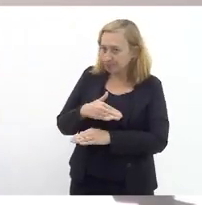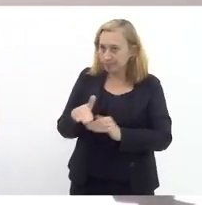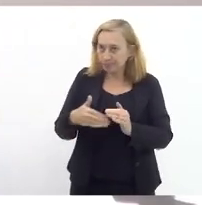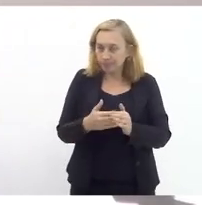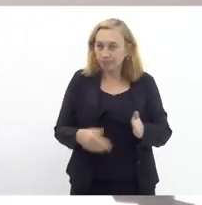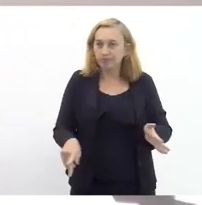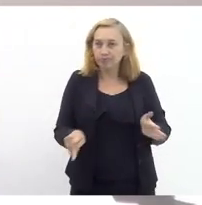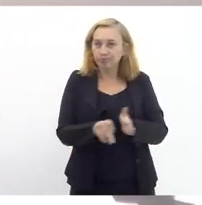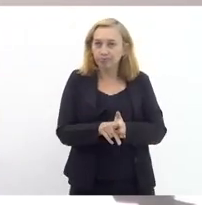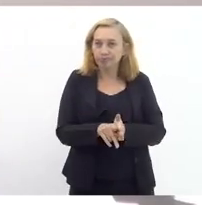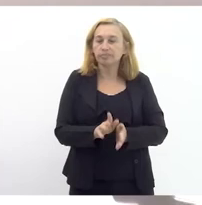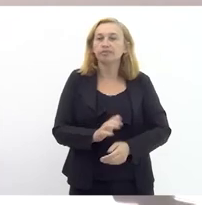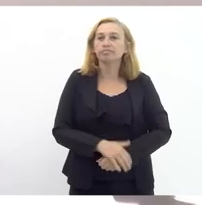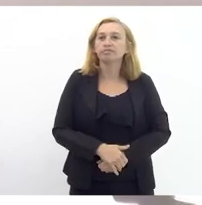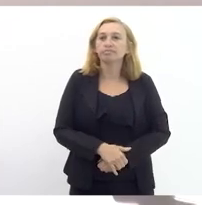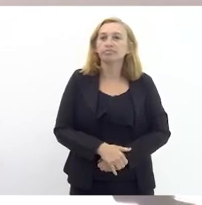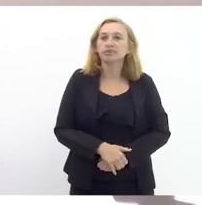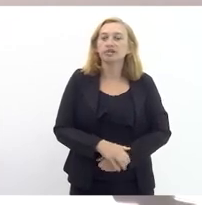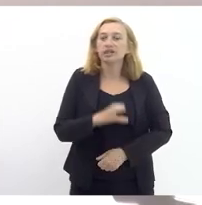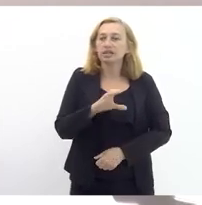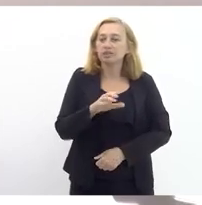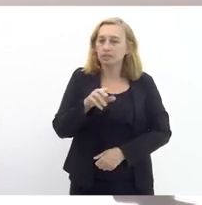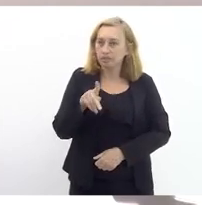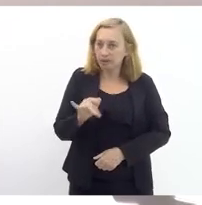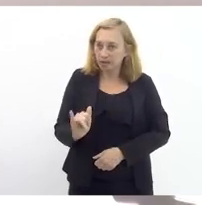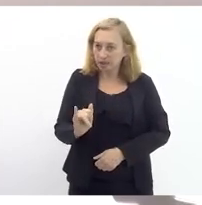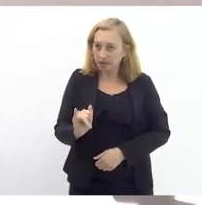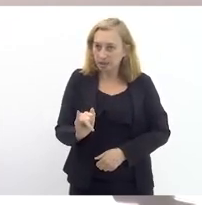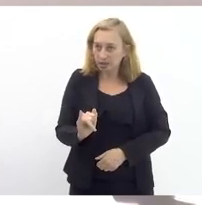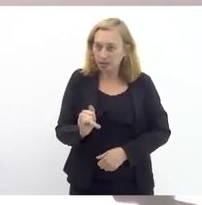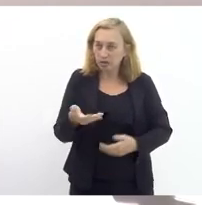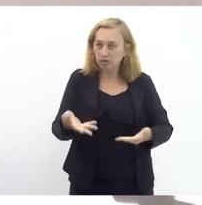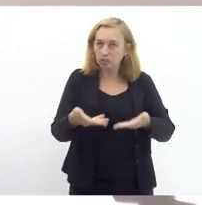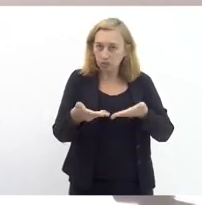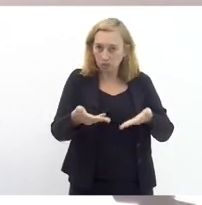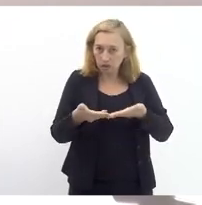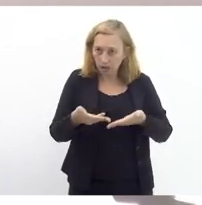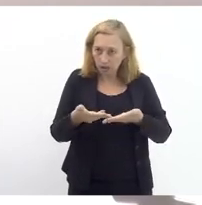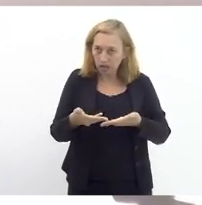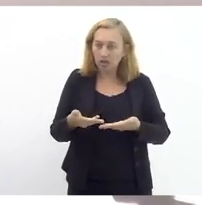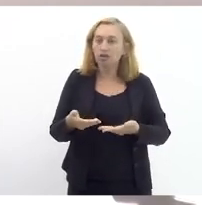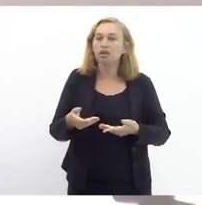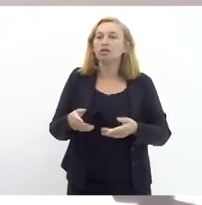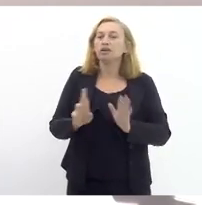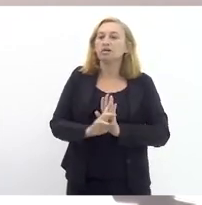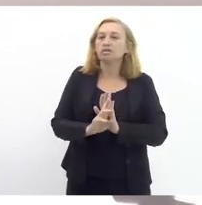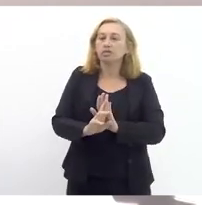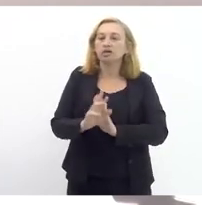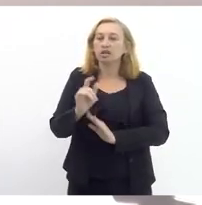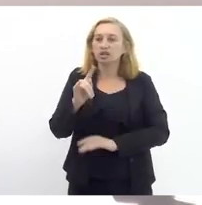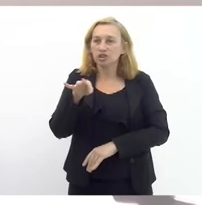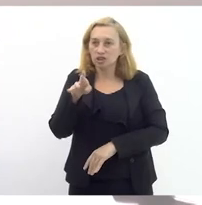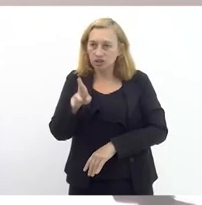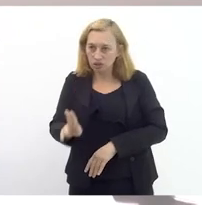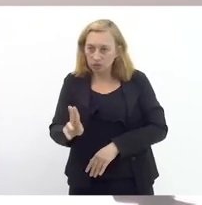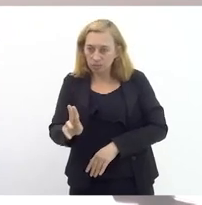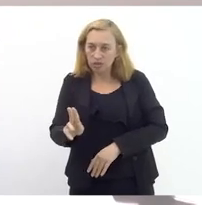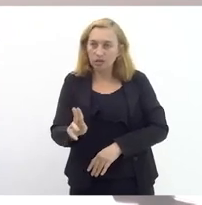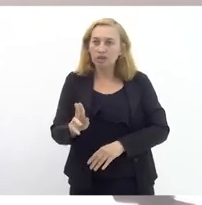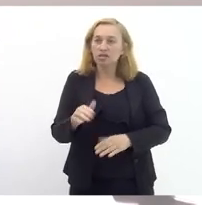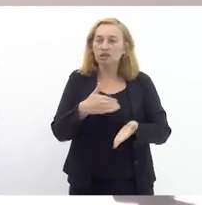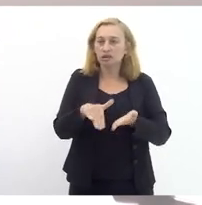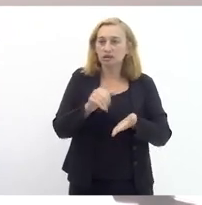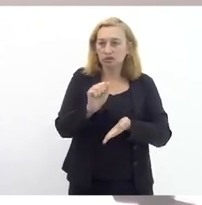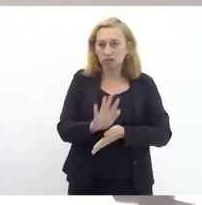que participam da CPI, não só os membros que são convidados, os representantes da Getransp, da secretaria como um